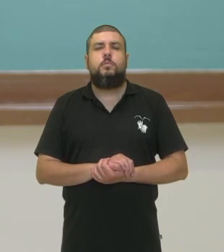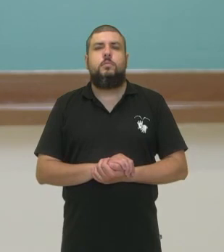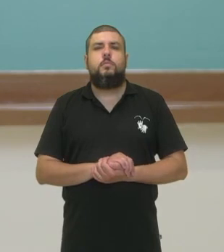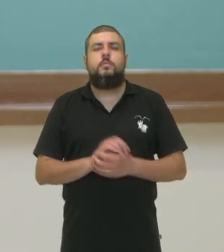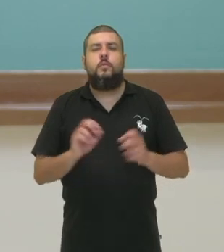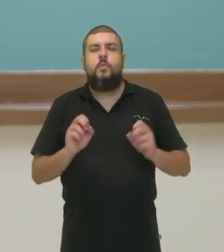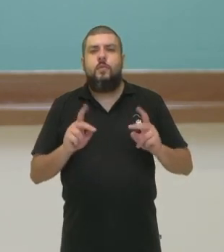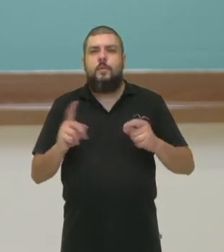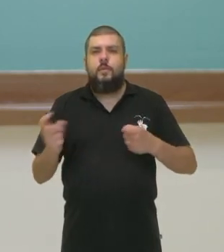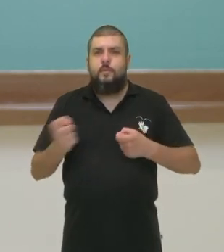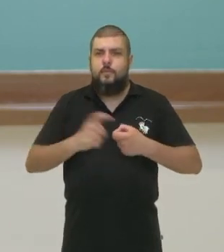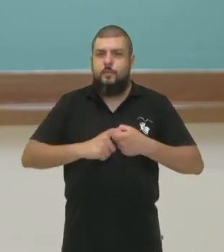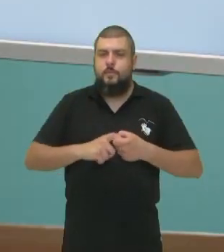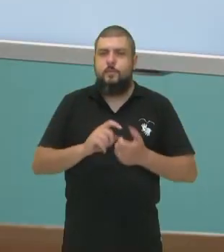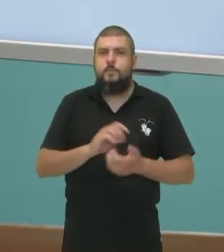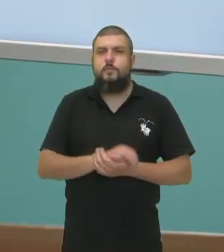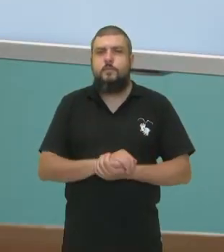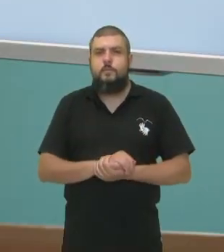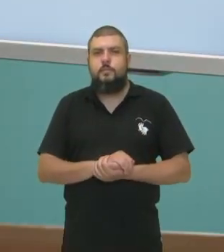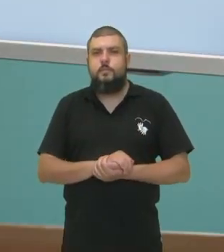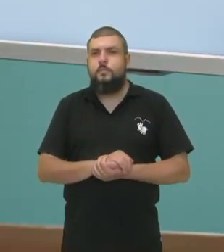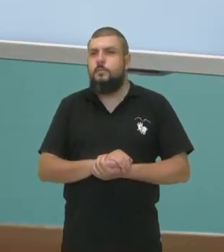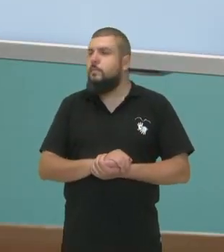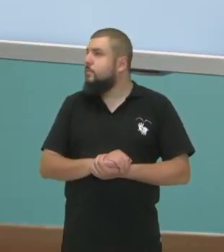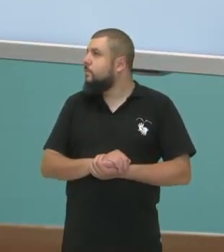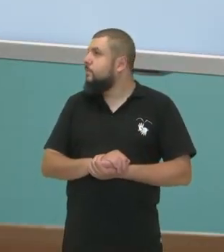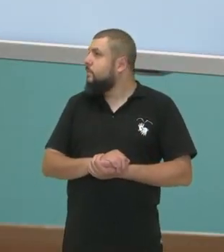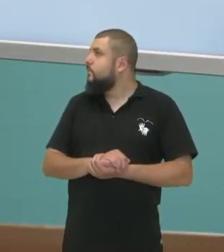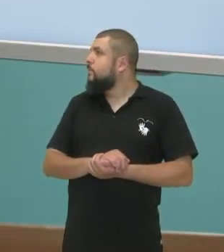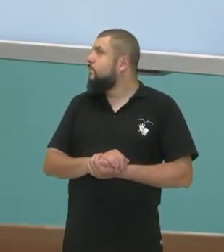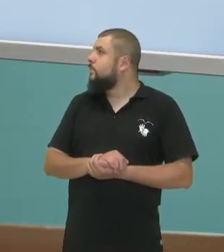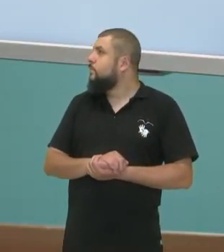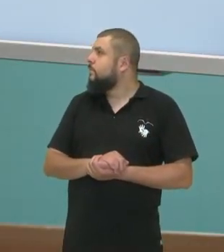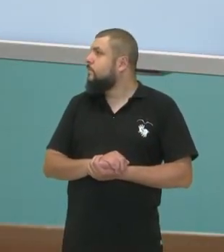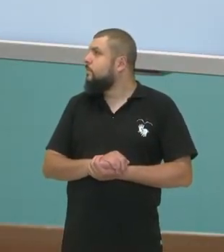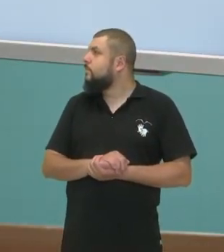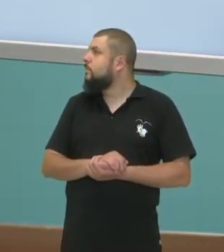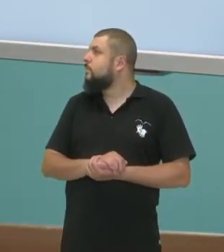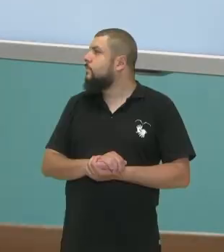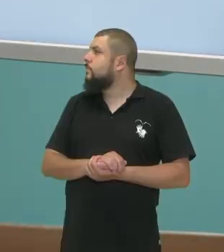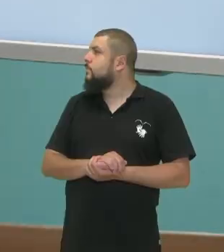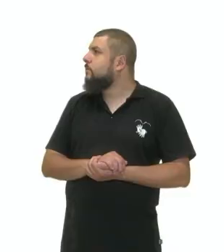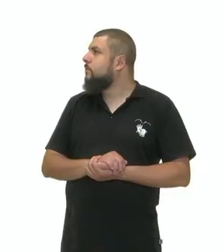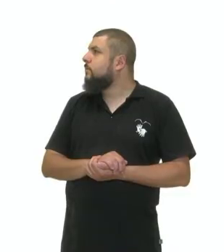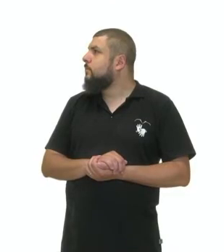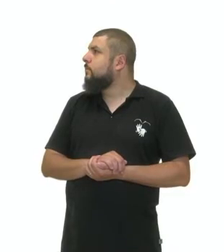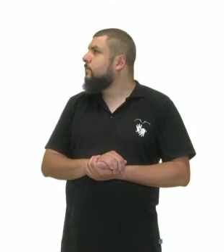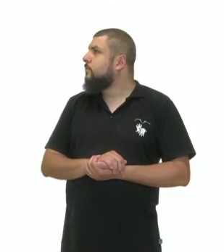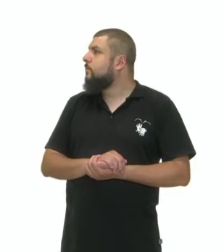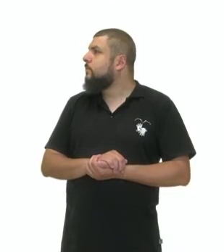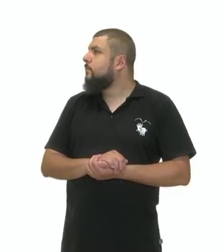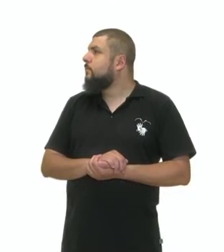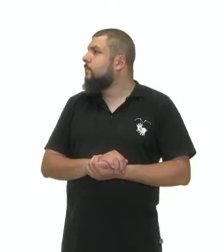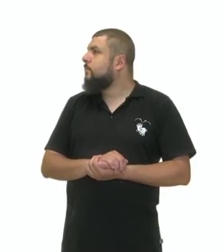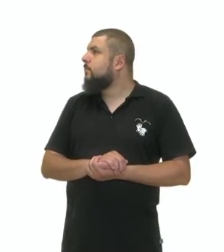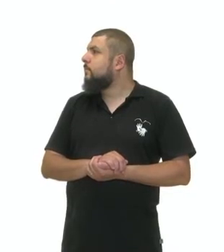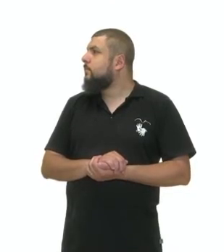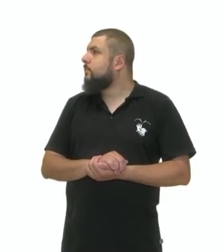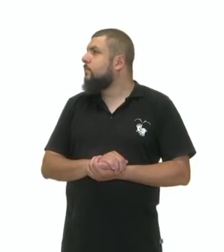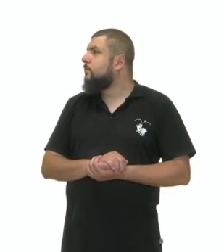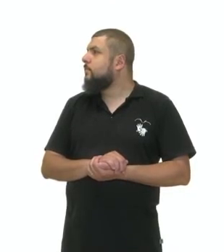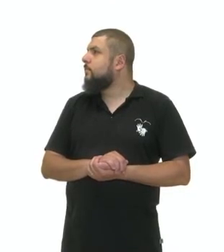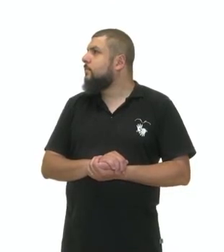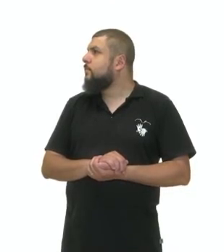Volvemos. A ver, então, se pode dizer que a moda se repite? A ver, sim, a moda se repite. Várias peças de roupa